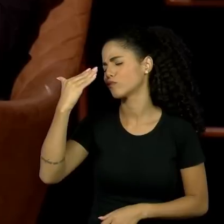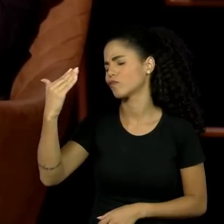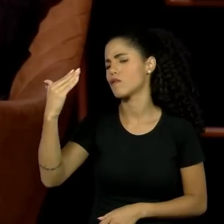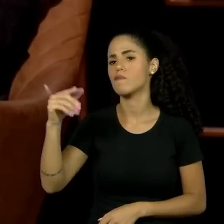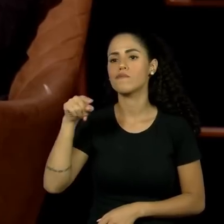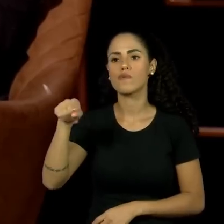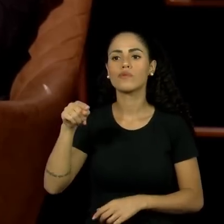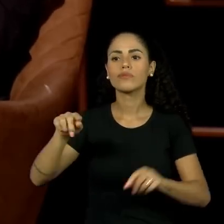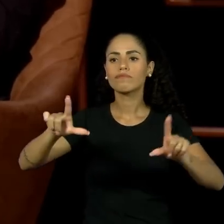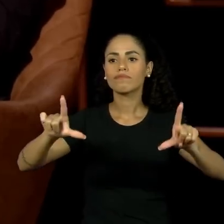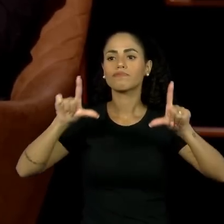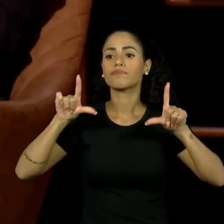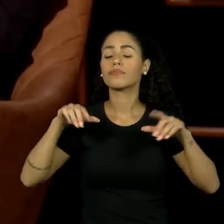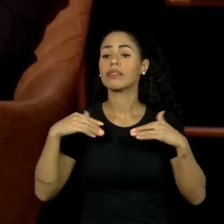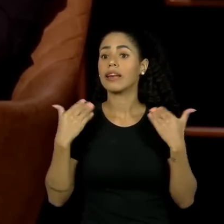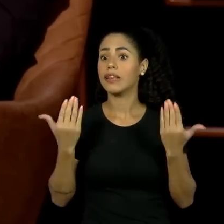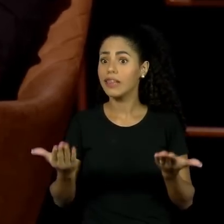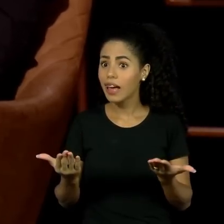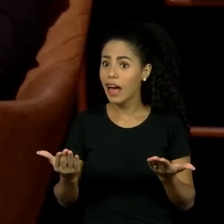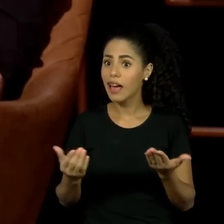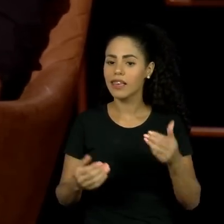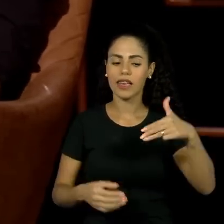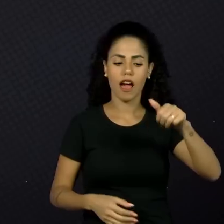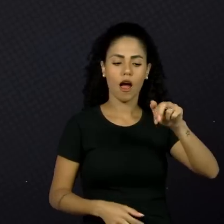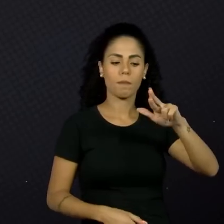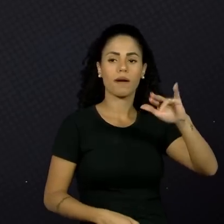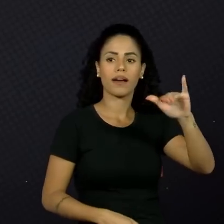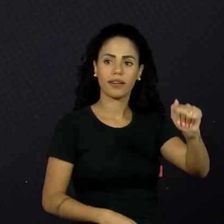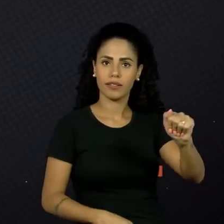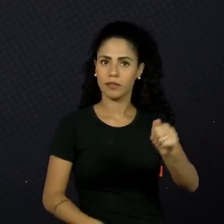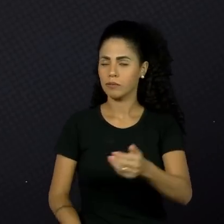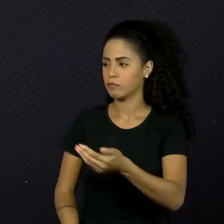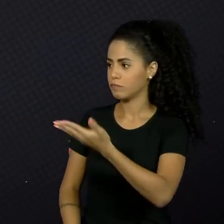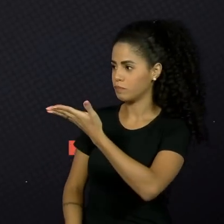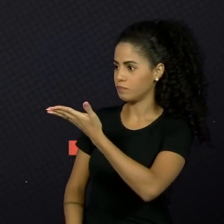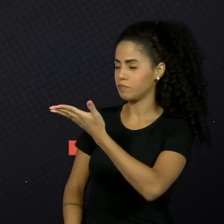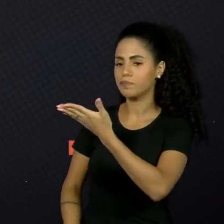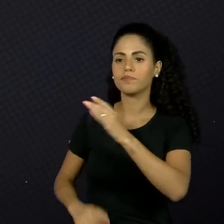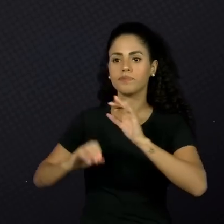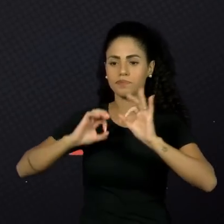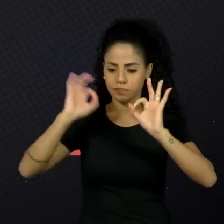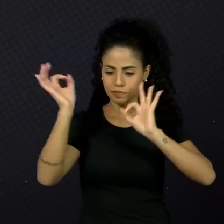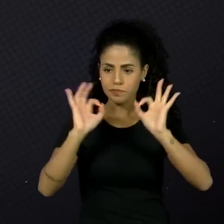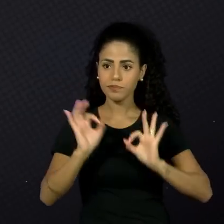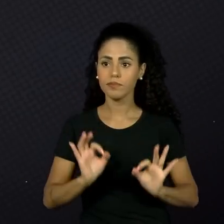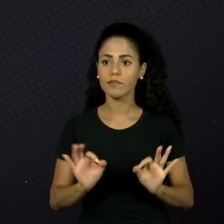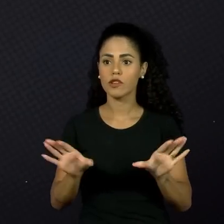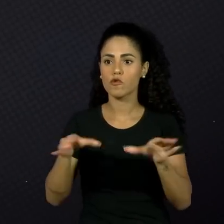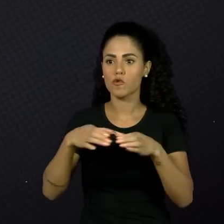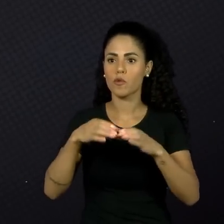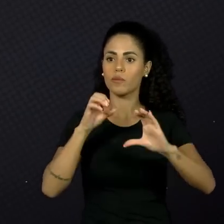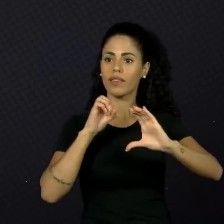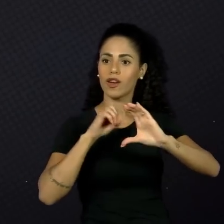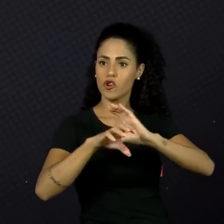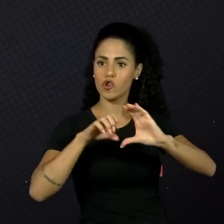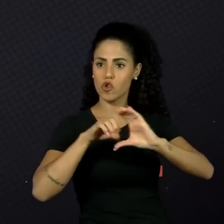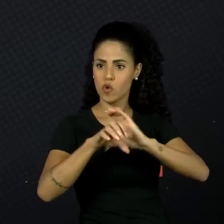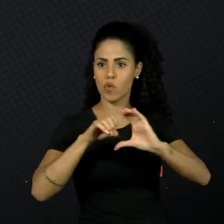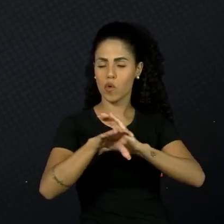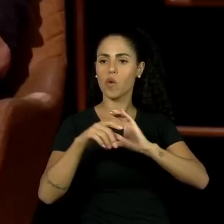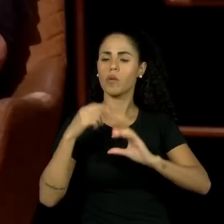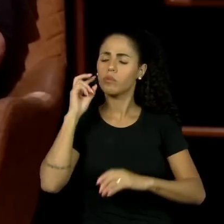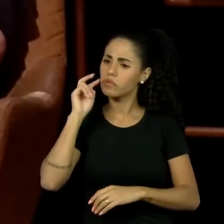televisão e a Maria Carmen Barbosa, que era a produtora de elenco da TV Globo,